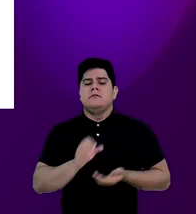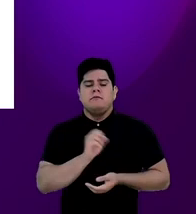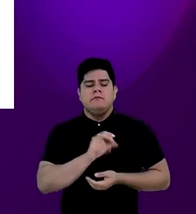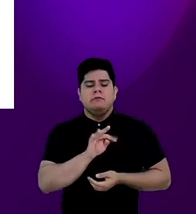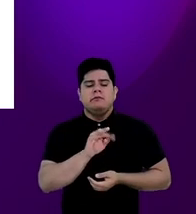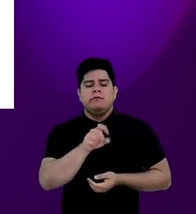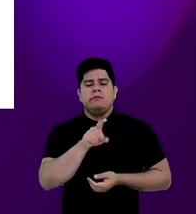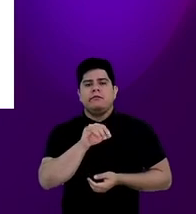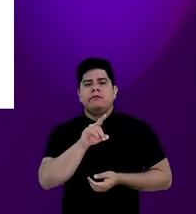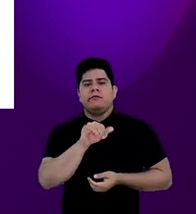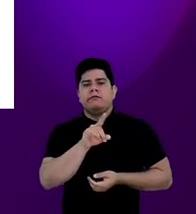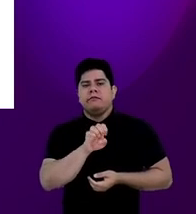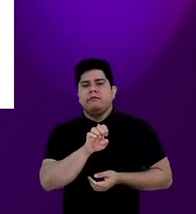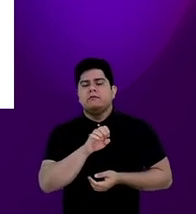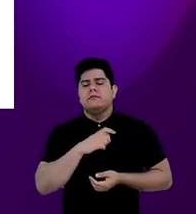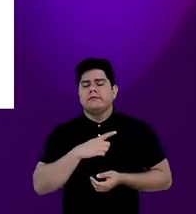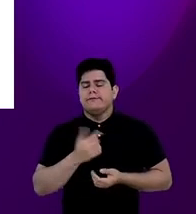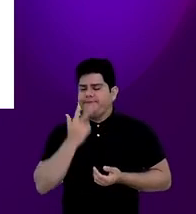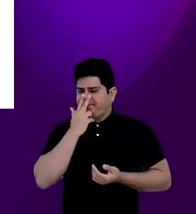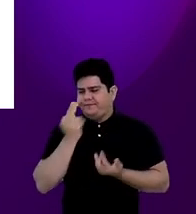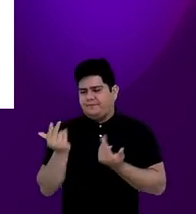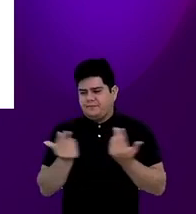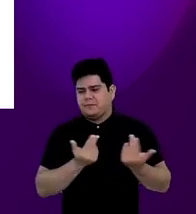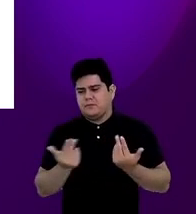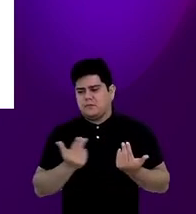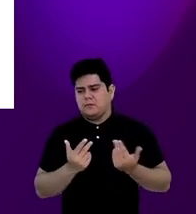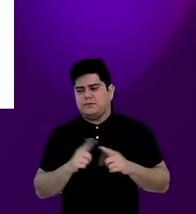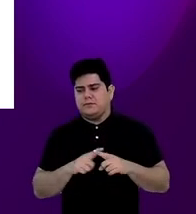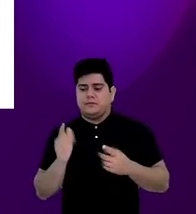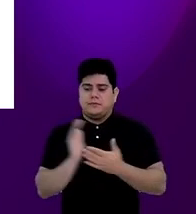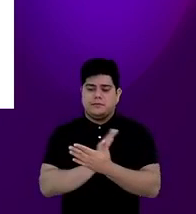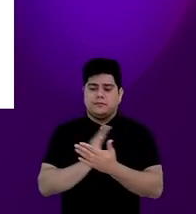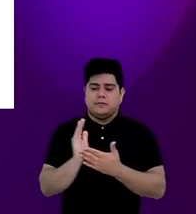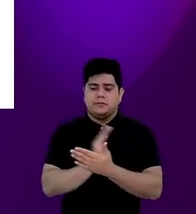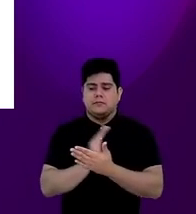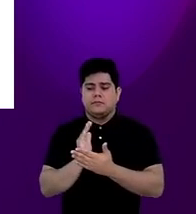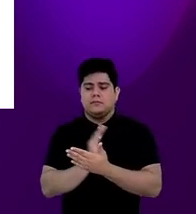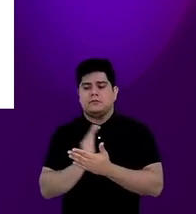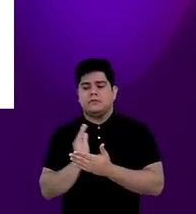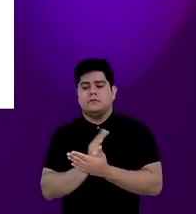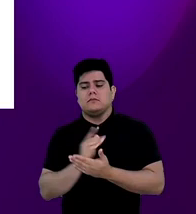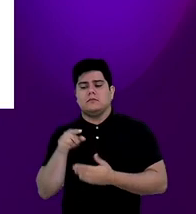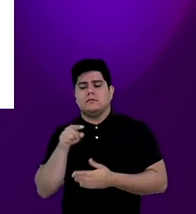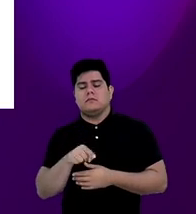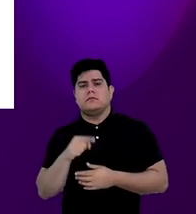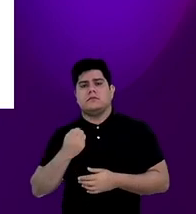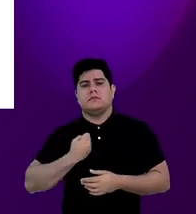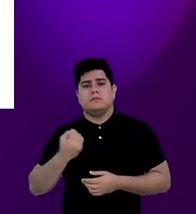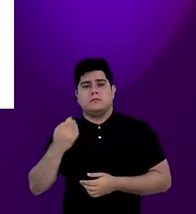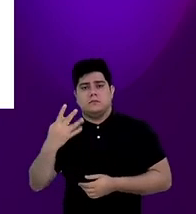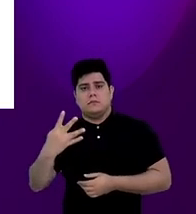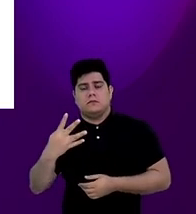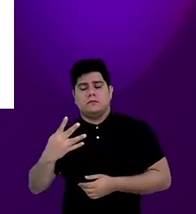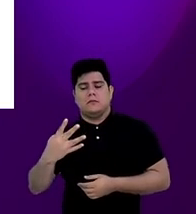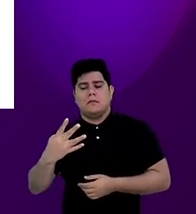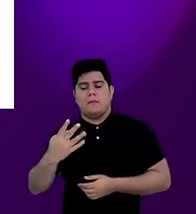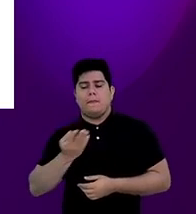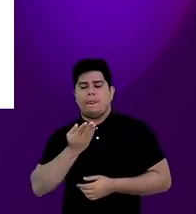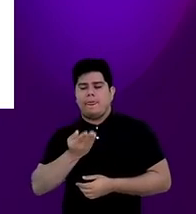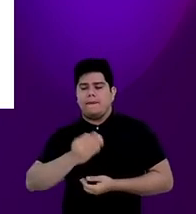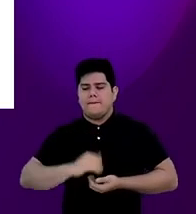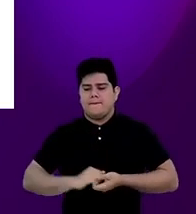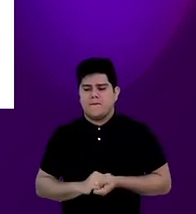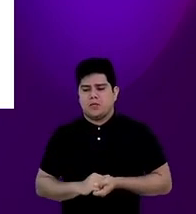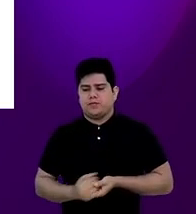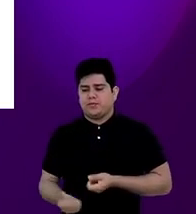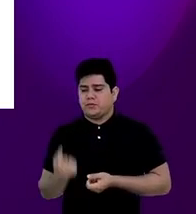toxina parece similar, mas a gente teve alguns eventos de grau 4 de ICANS, um evento